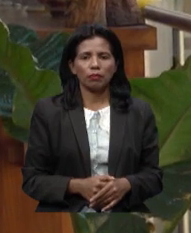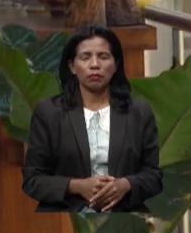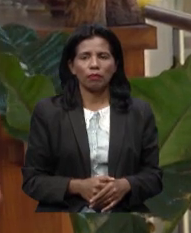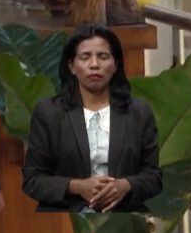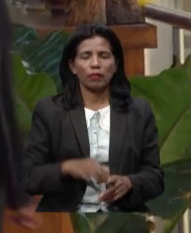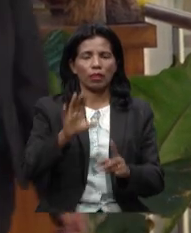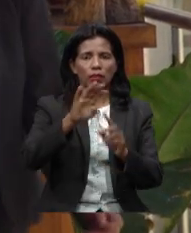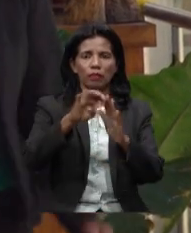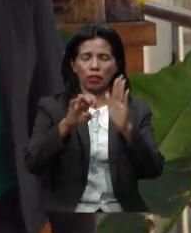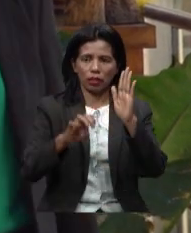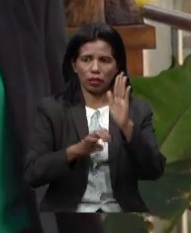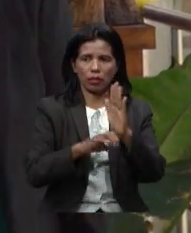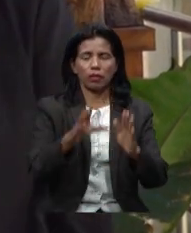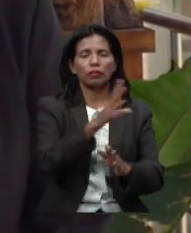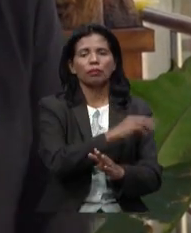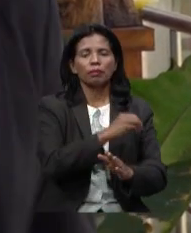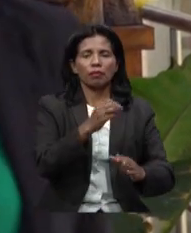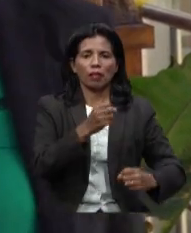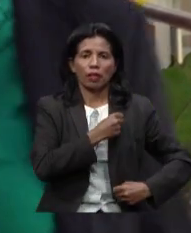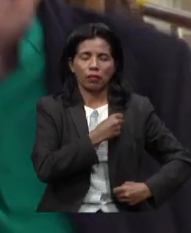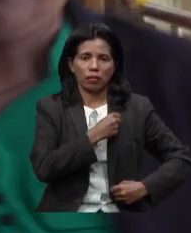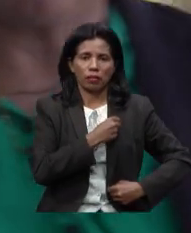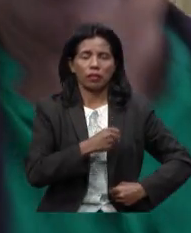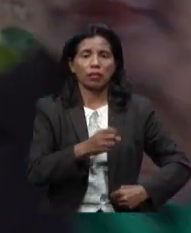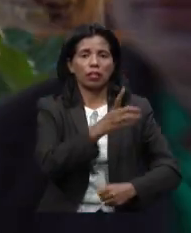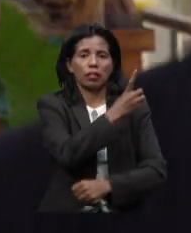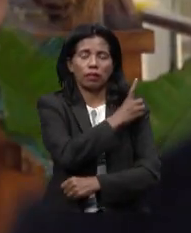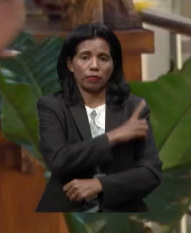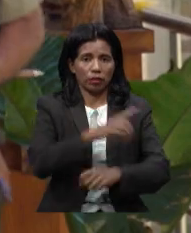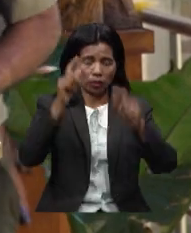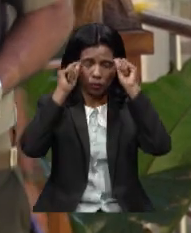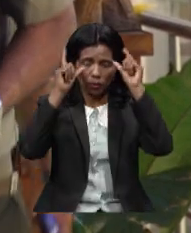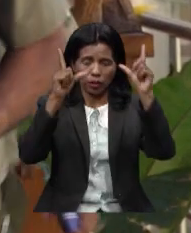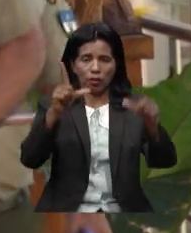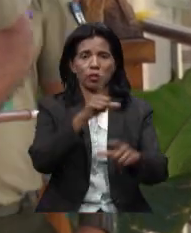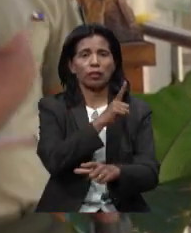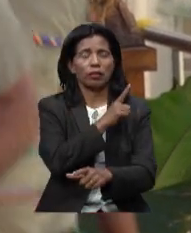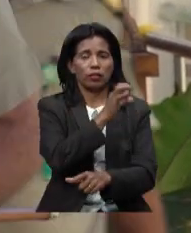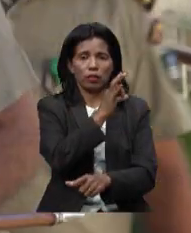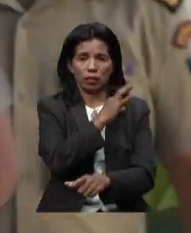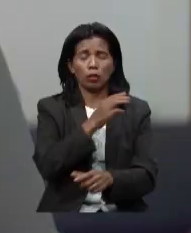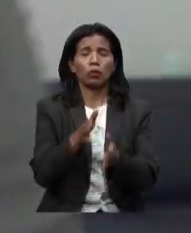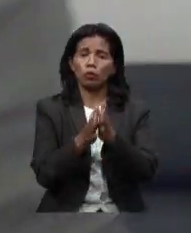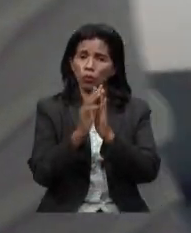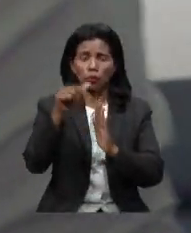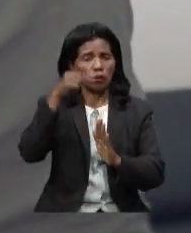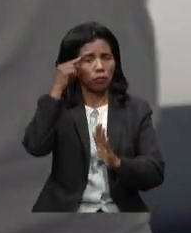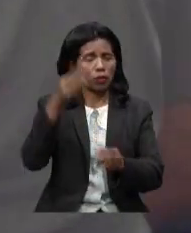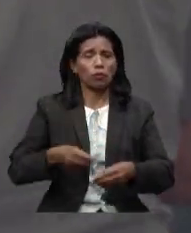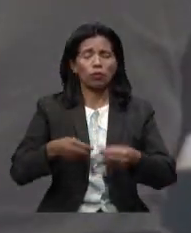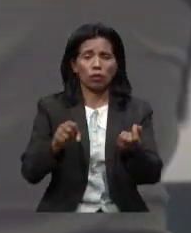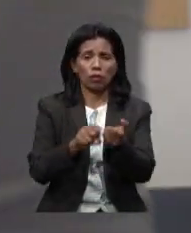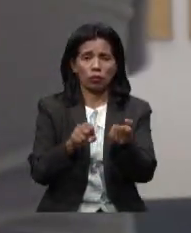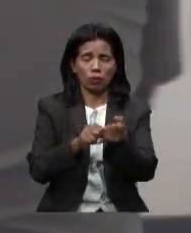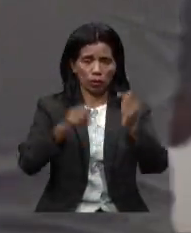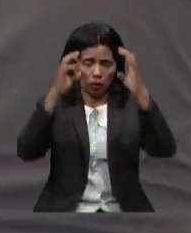Chefe Estado-Maior Falintil, Força Defesa Timor-Leste, Tenente General Falu Ratelai, russo governo atufou apoio à educação,